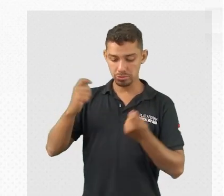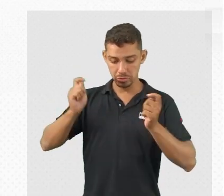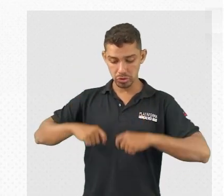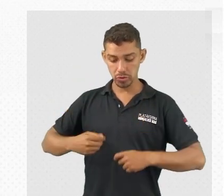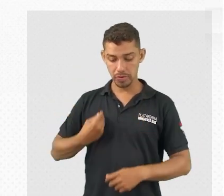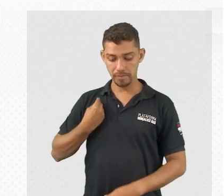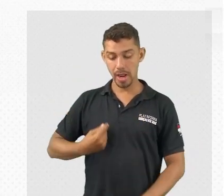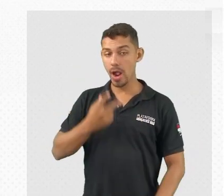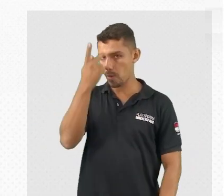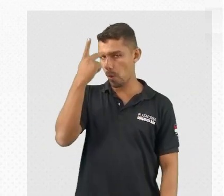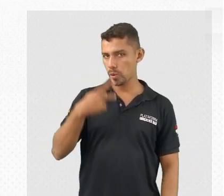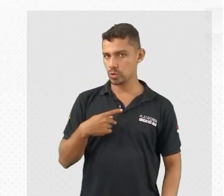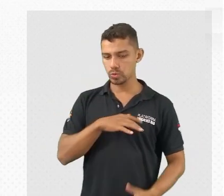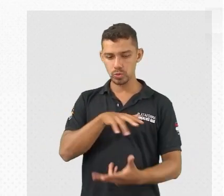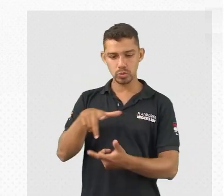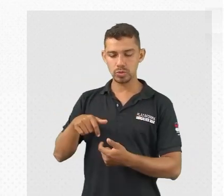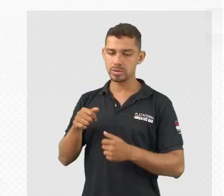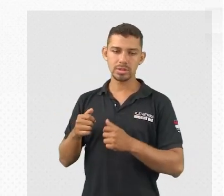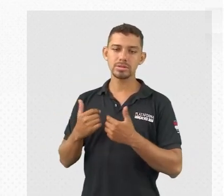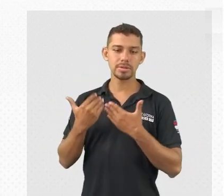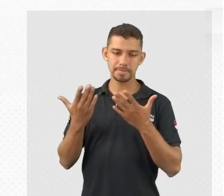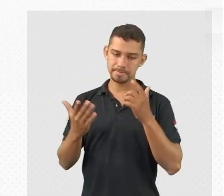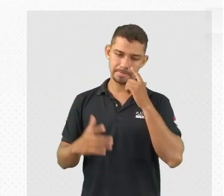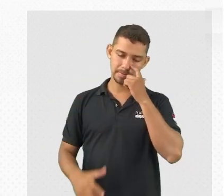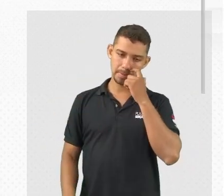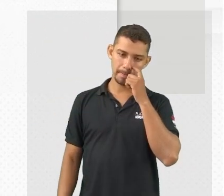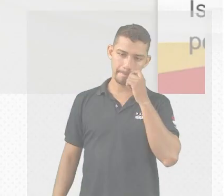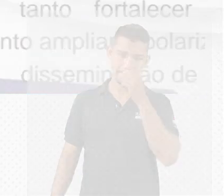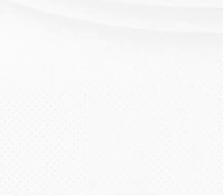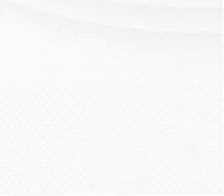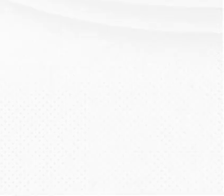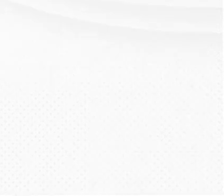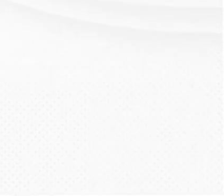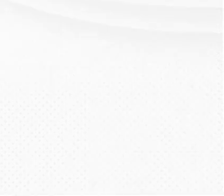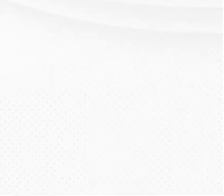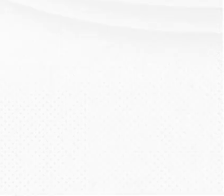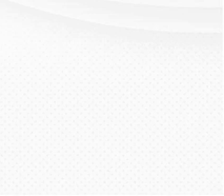existe é o nosso mundo e nada mais além disso.